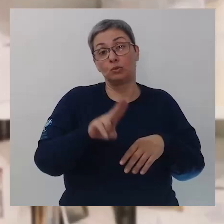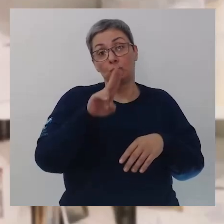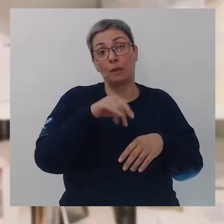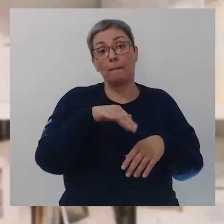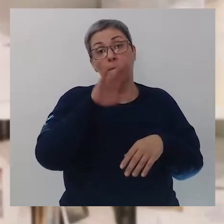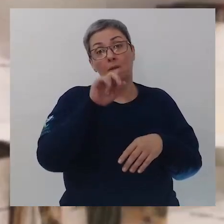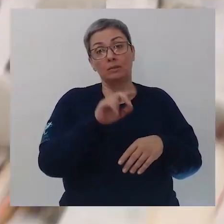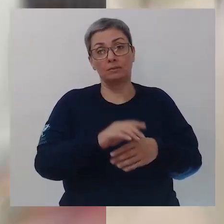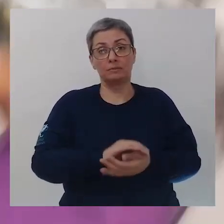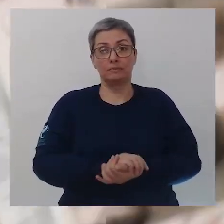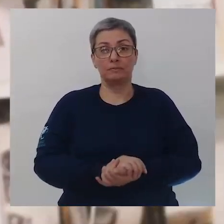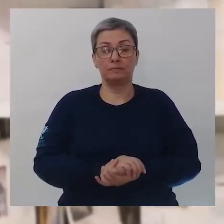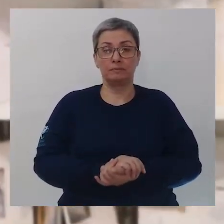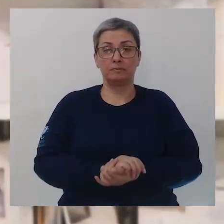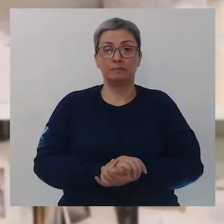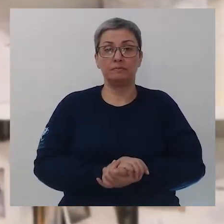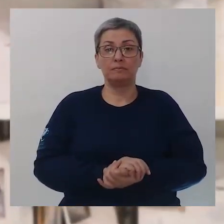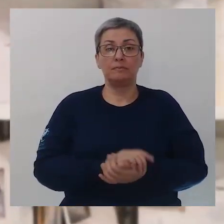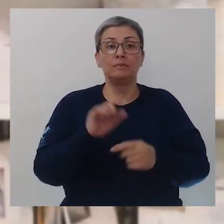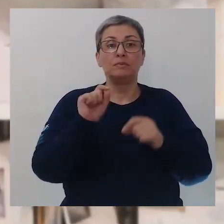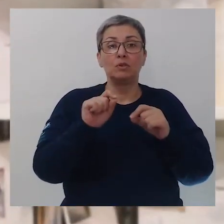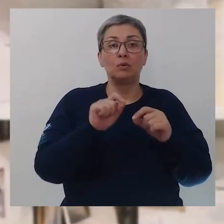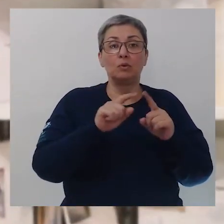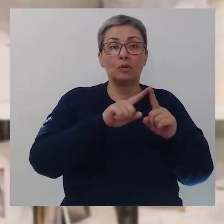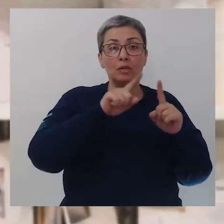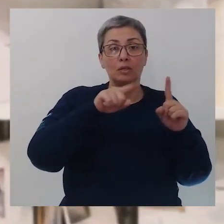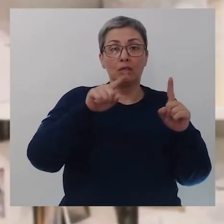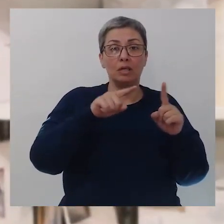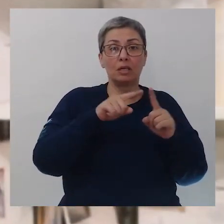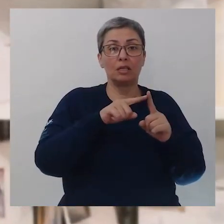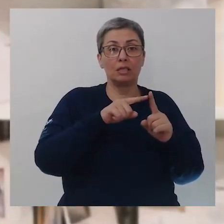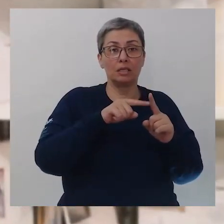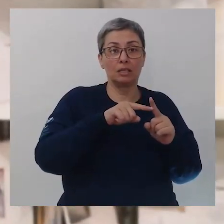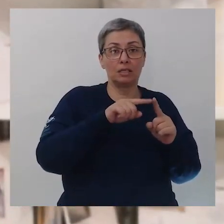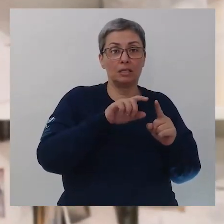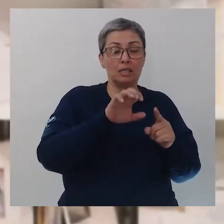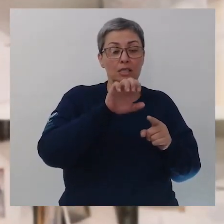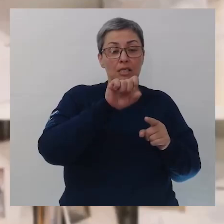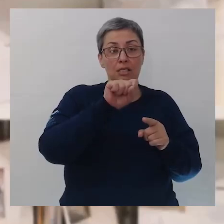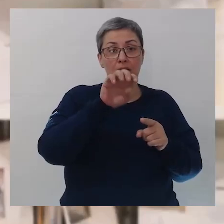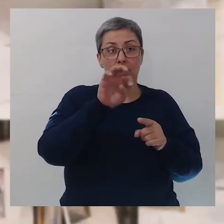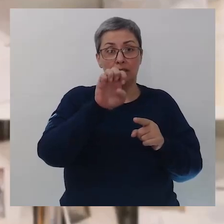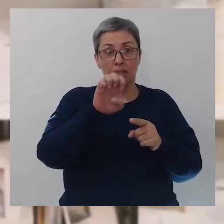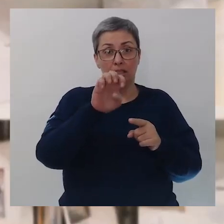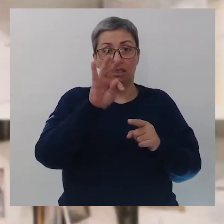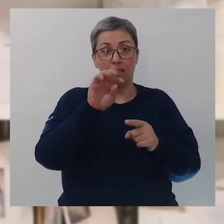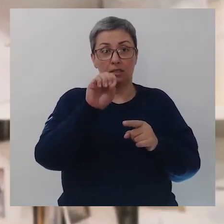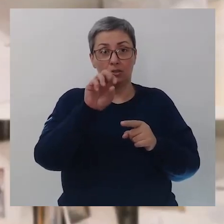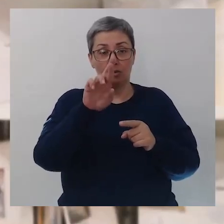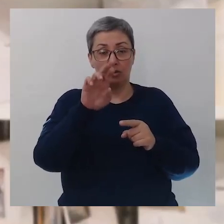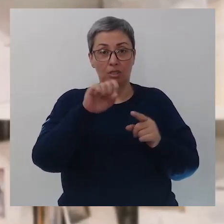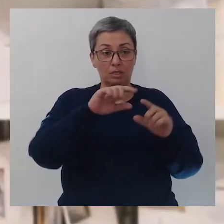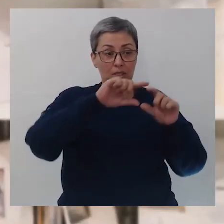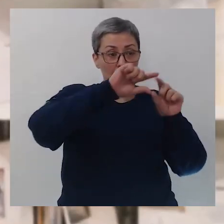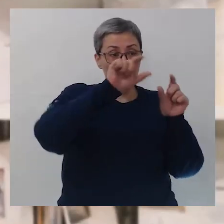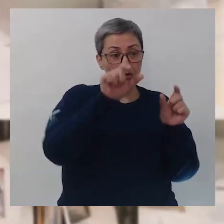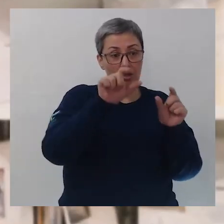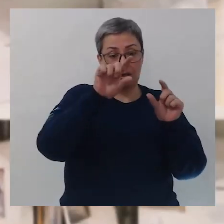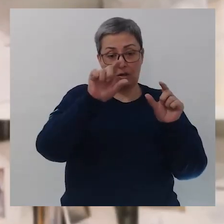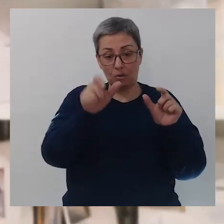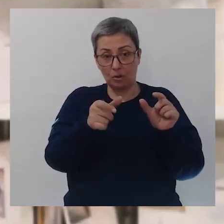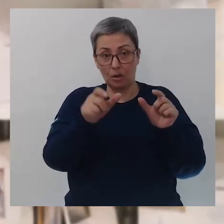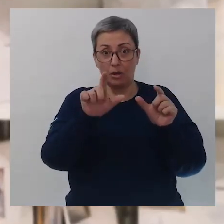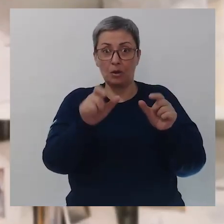os mais usados. O gráfico de setores. O gráfico de